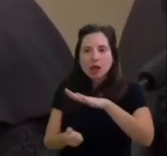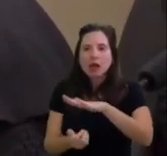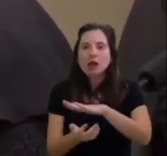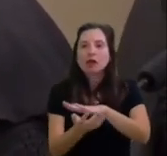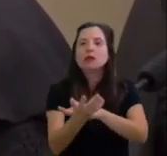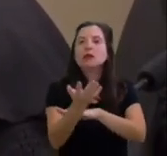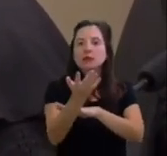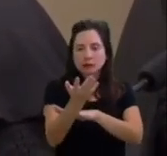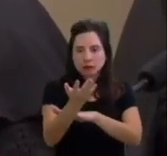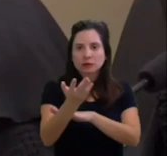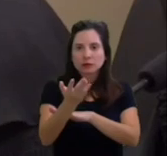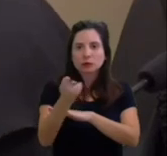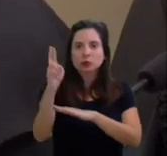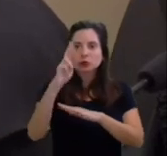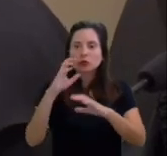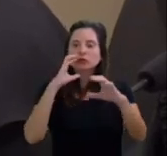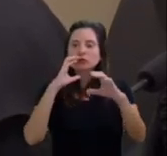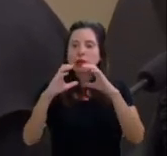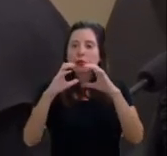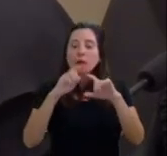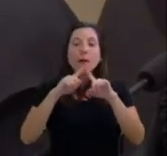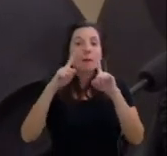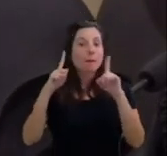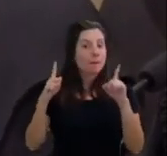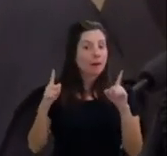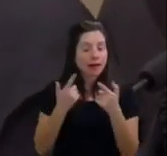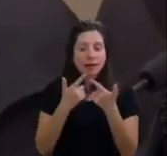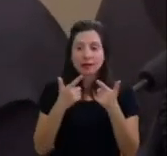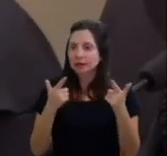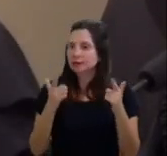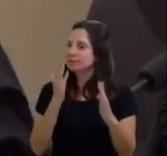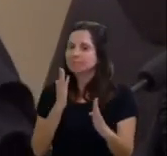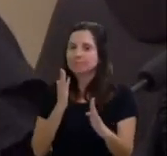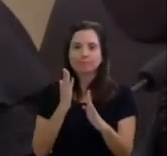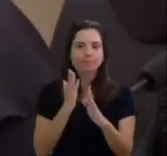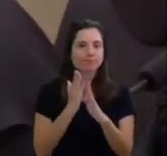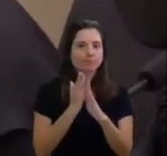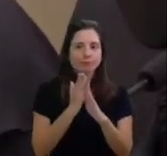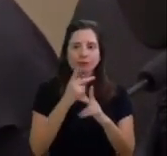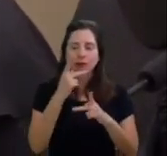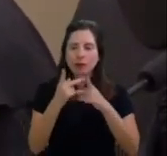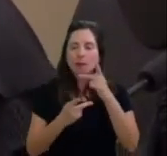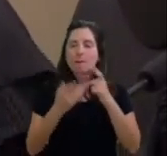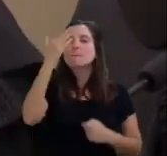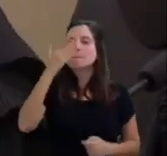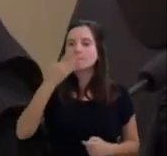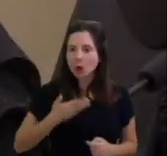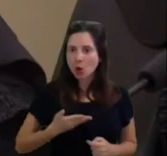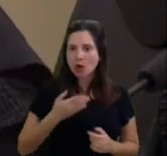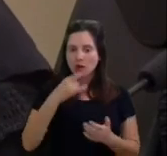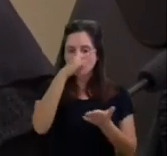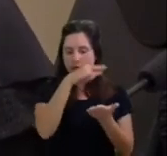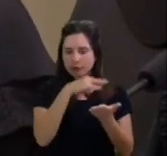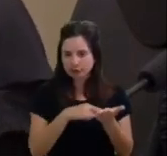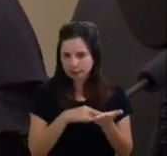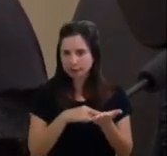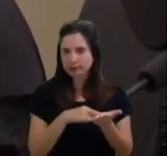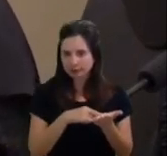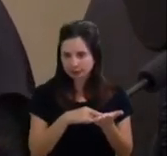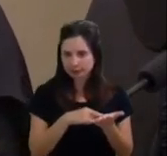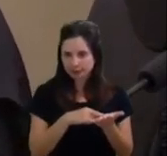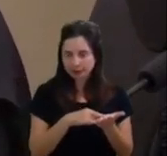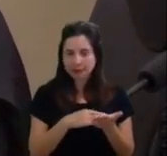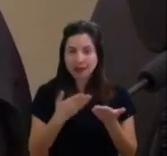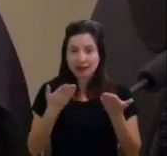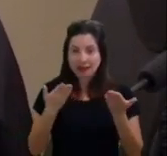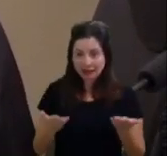meios de comunicação. Sobretudo por não ter encontrado respaldo na prova dos autos. O ponto da Procuradoria